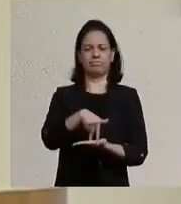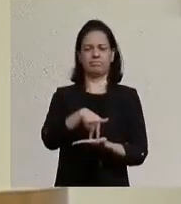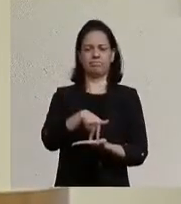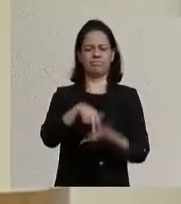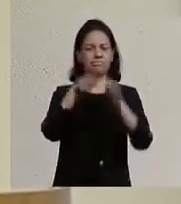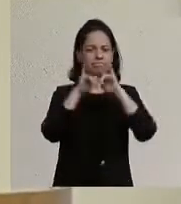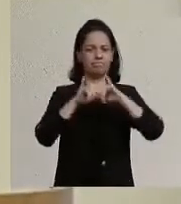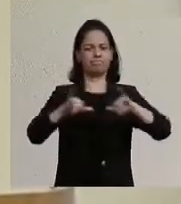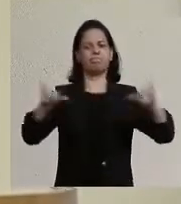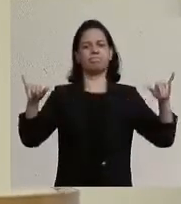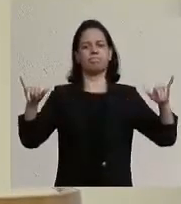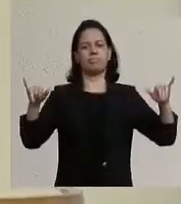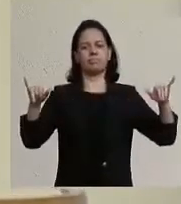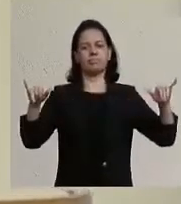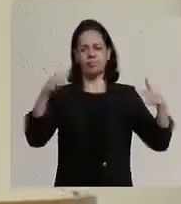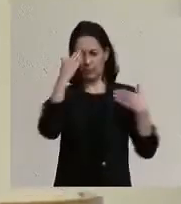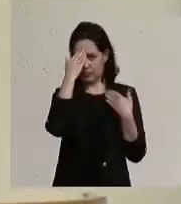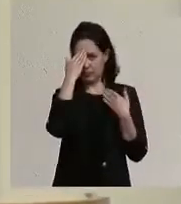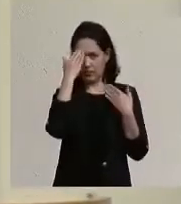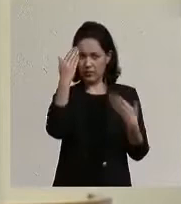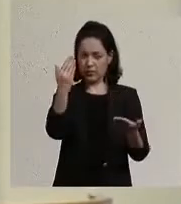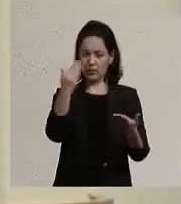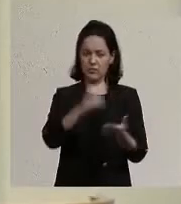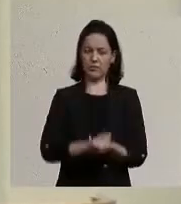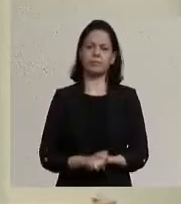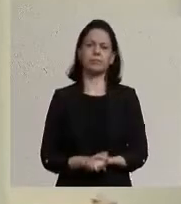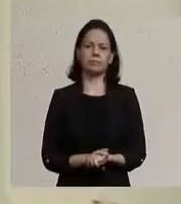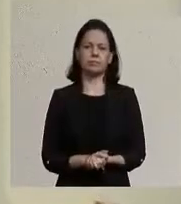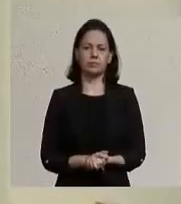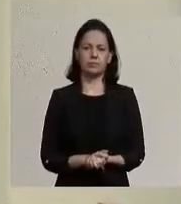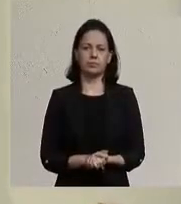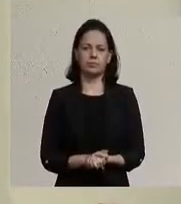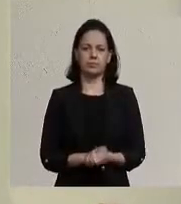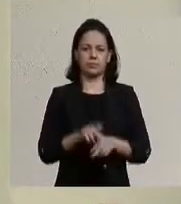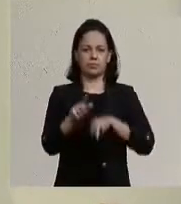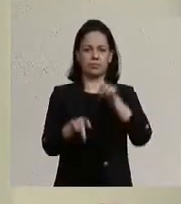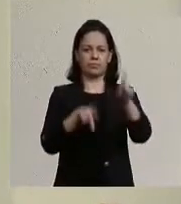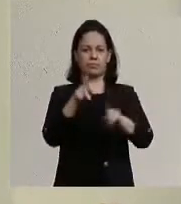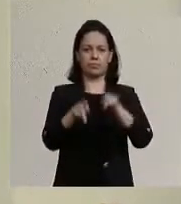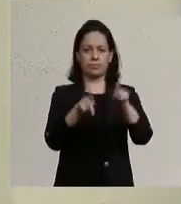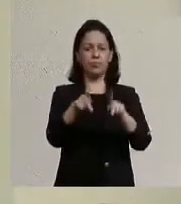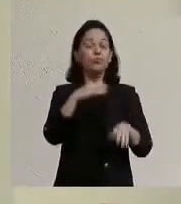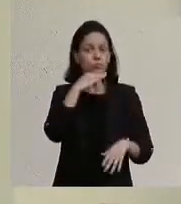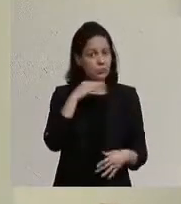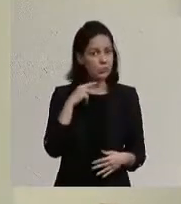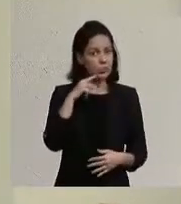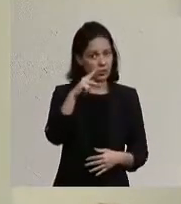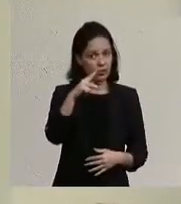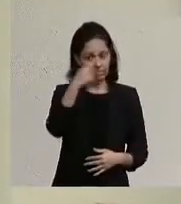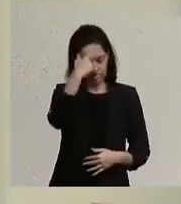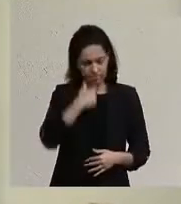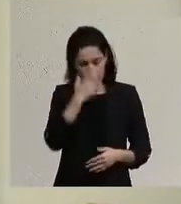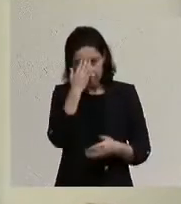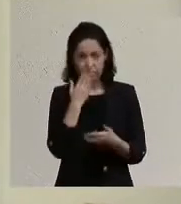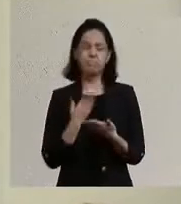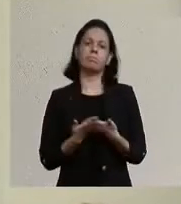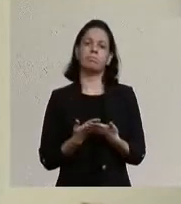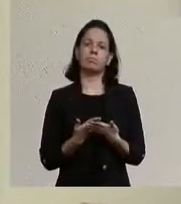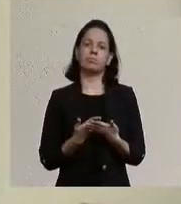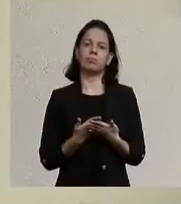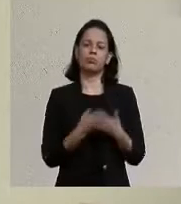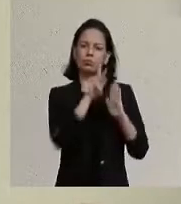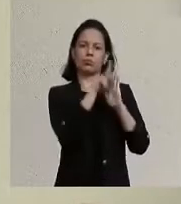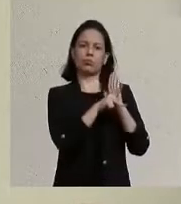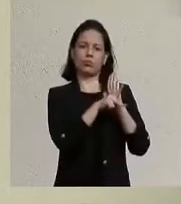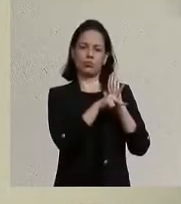aqui para agradecer agradecer a população de Santana de Parnaíba que confiou no